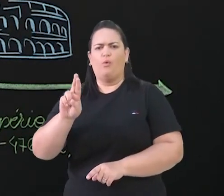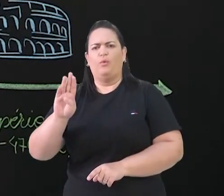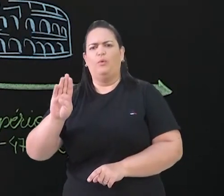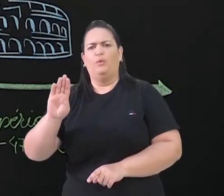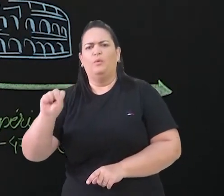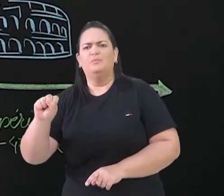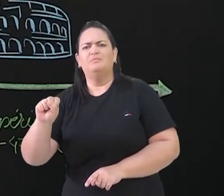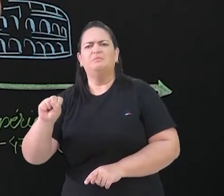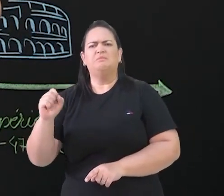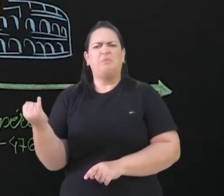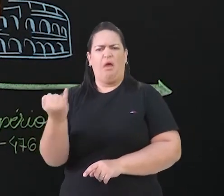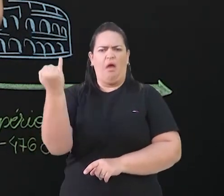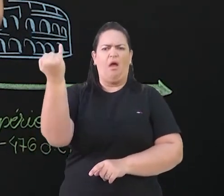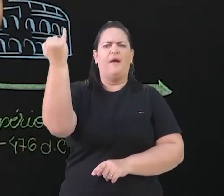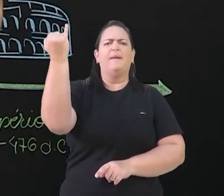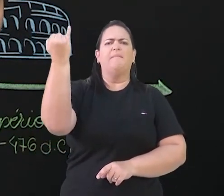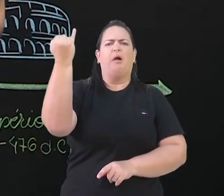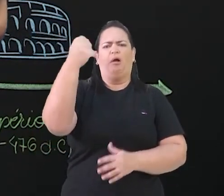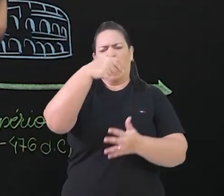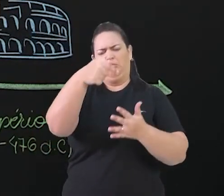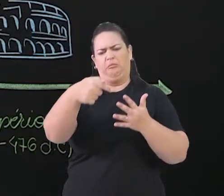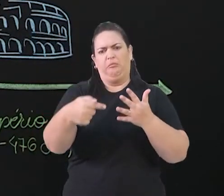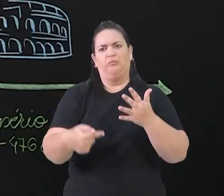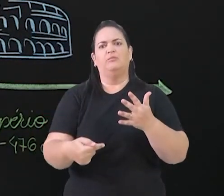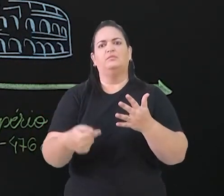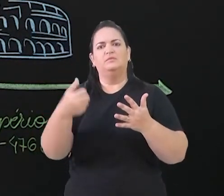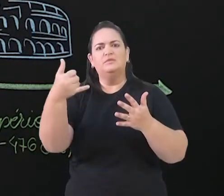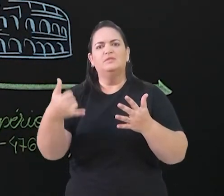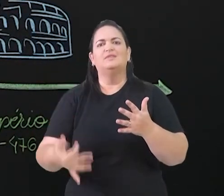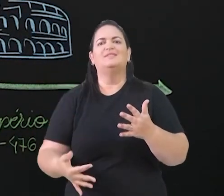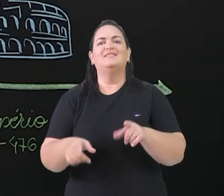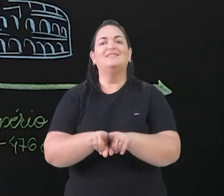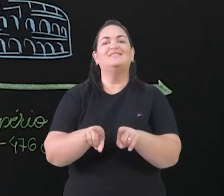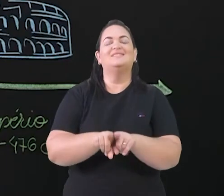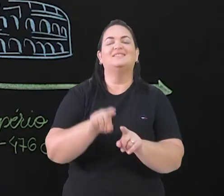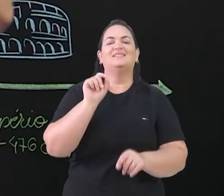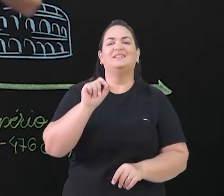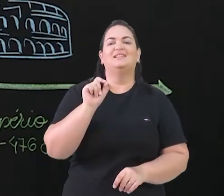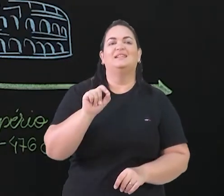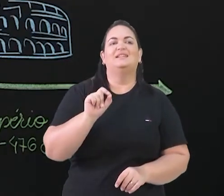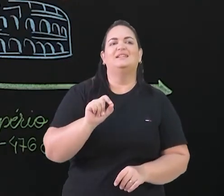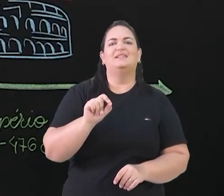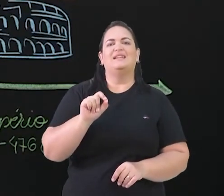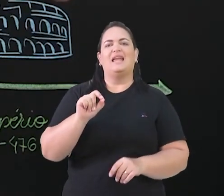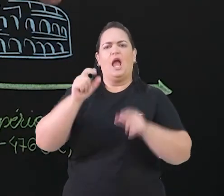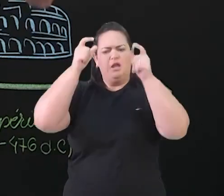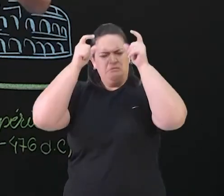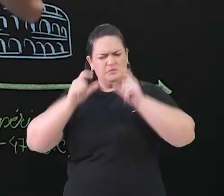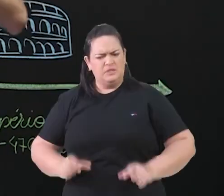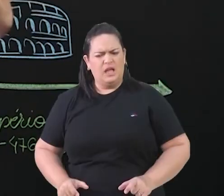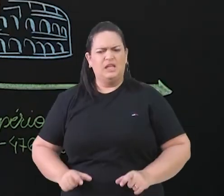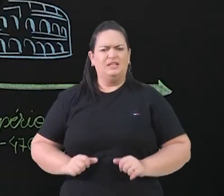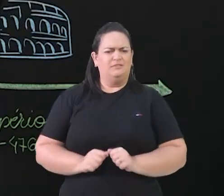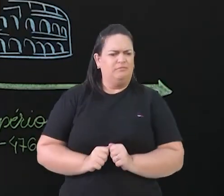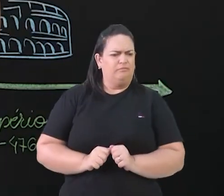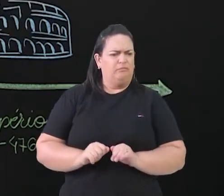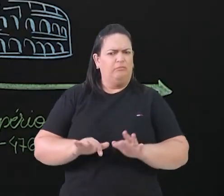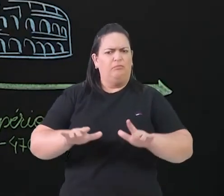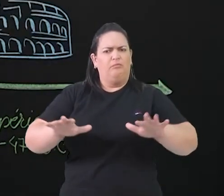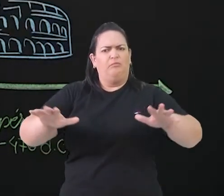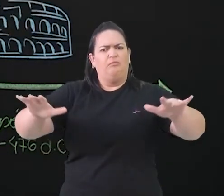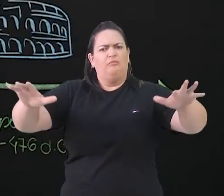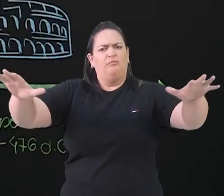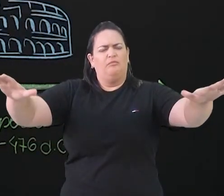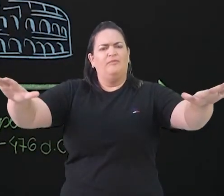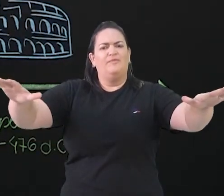essa formação da civilização romana. Comentamos a respeito da cidadania, que depois foi crescendo junto com a expansão